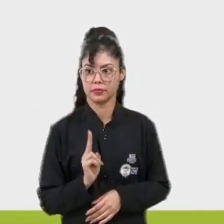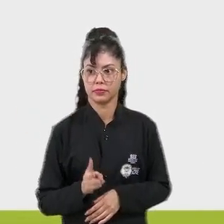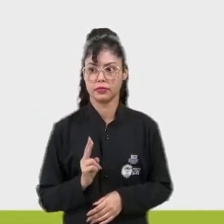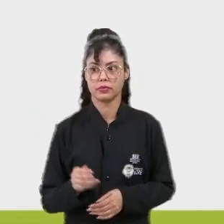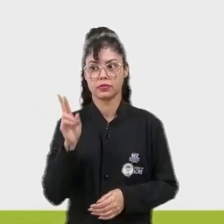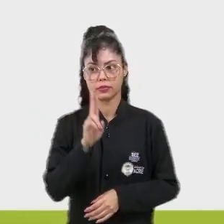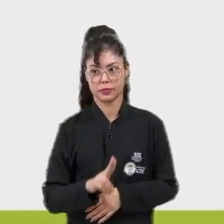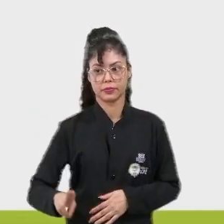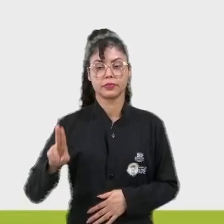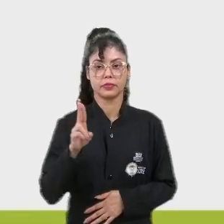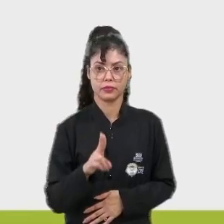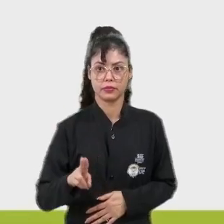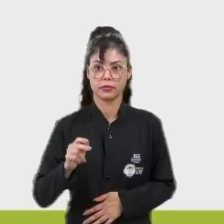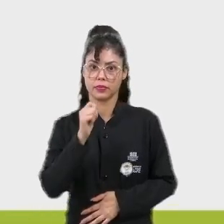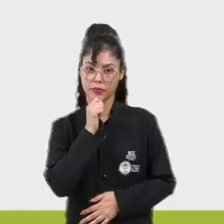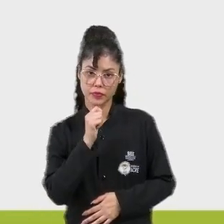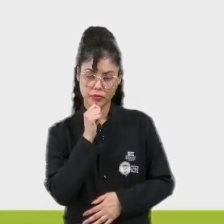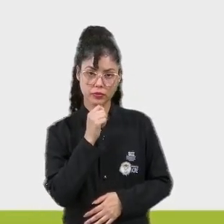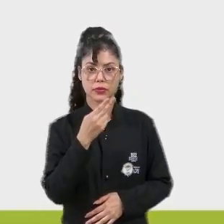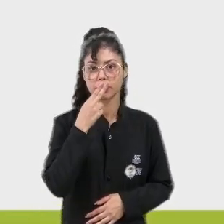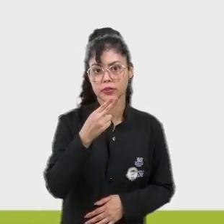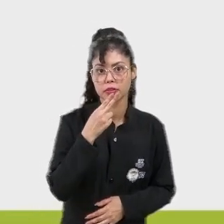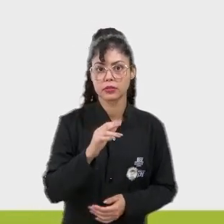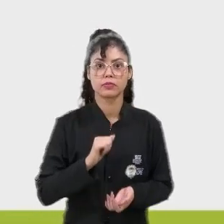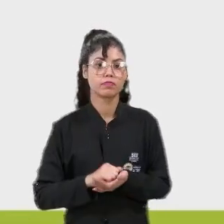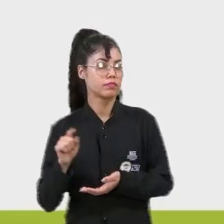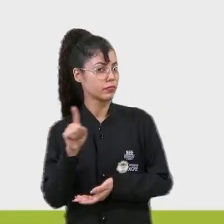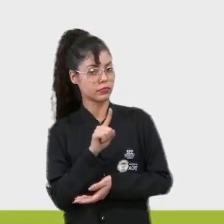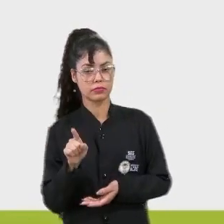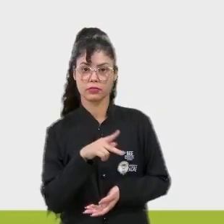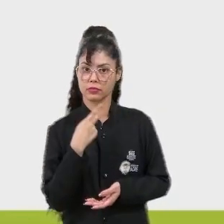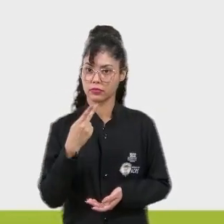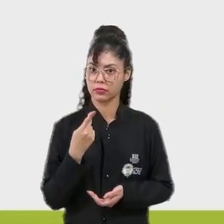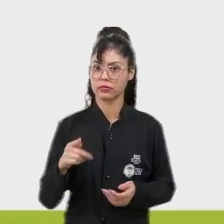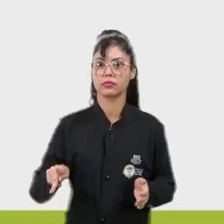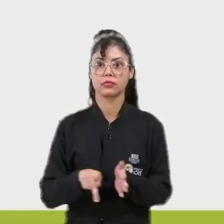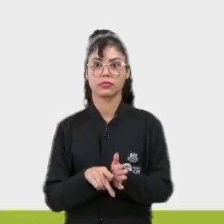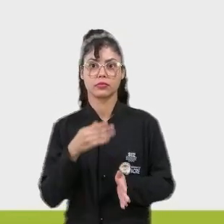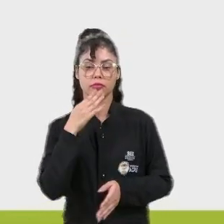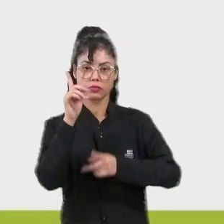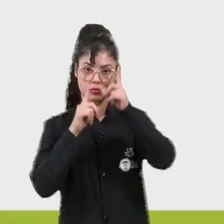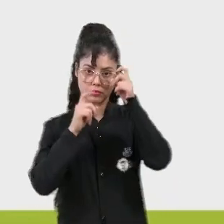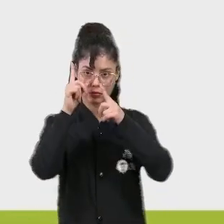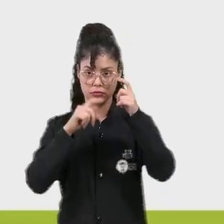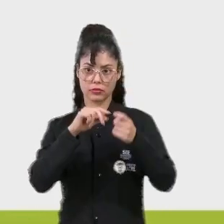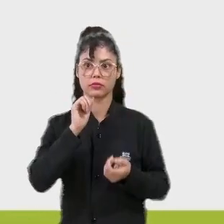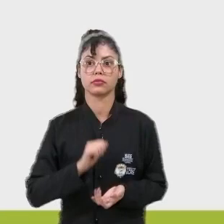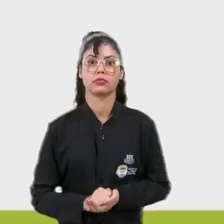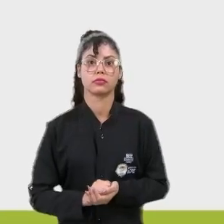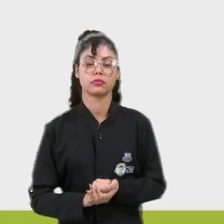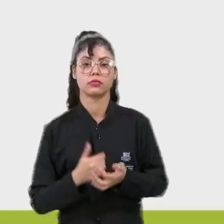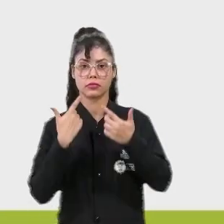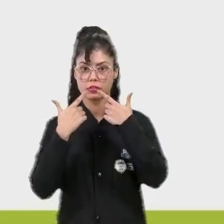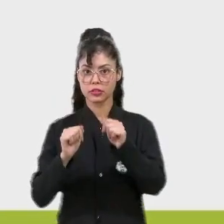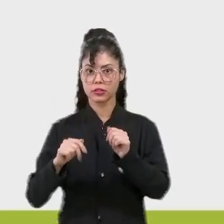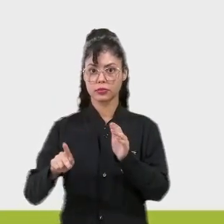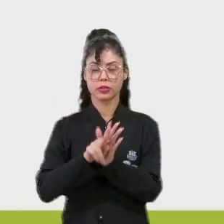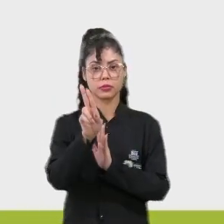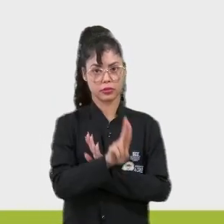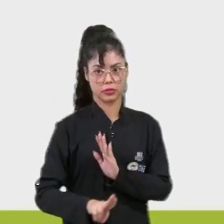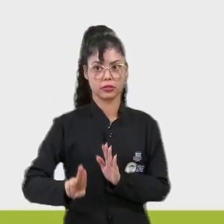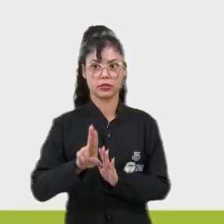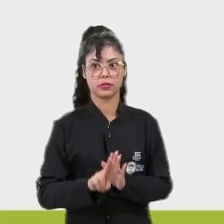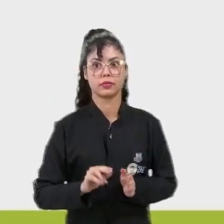desse uso, né, do cigarro, mas não é isso, não é o recurso expressivo, né, linguístico aí que é